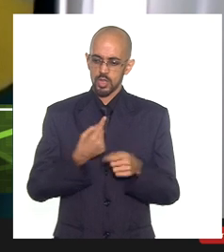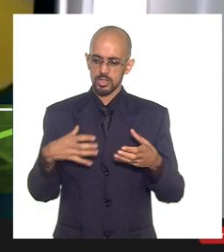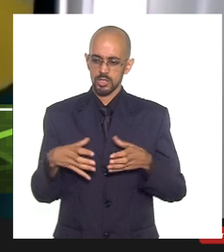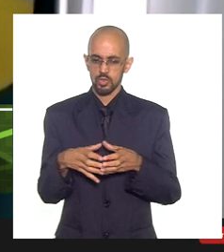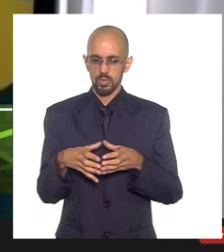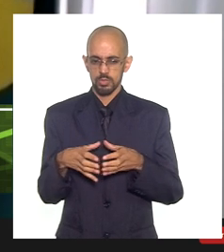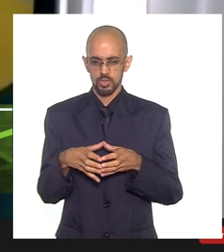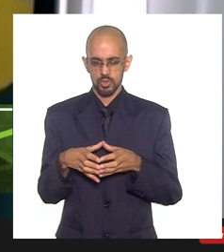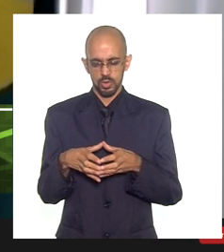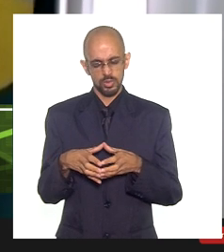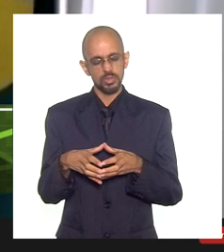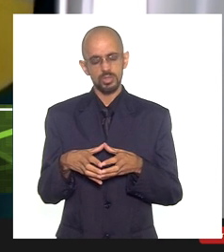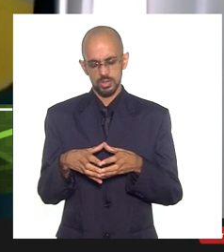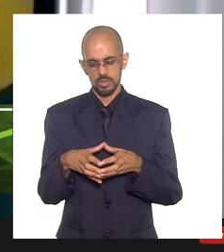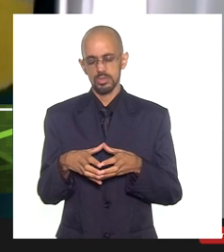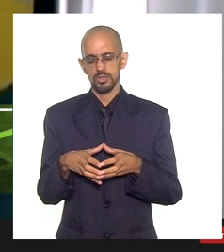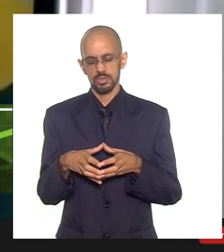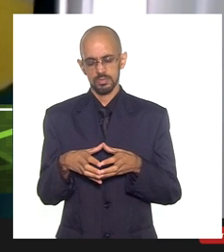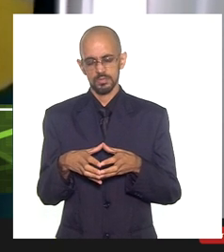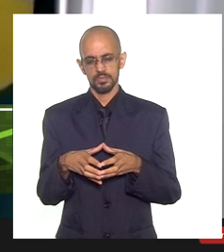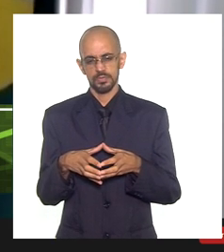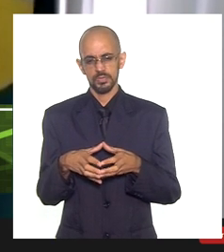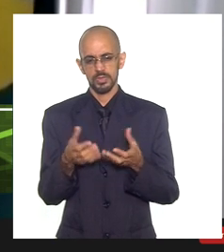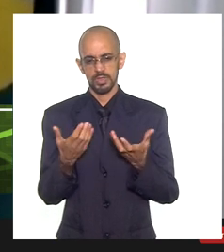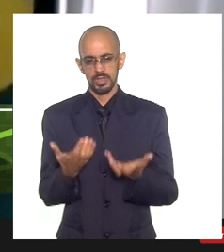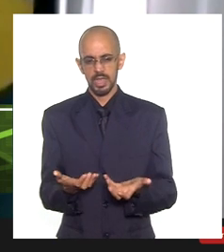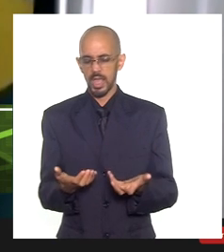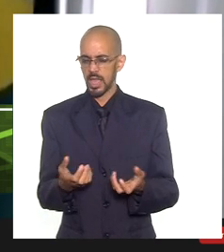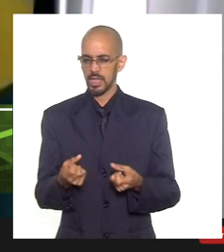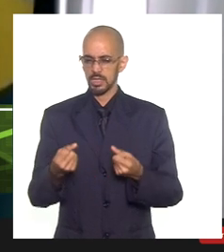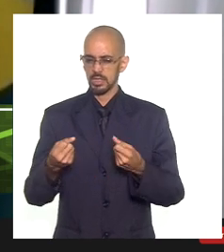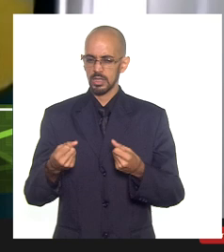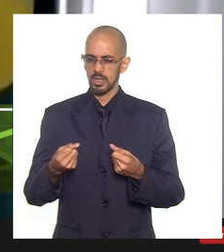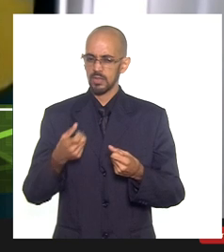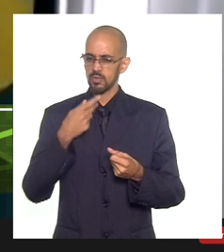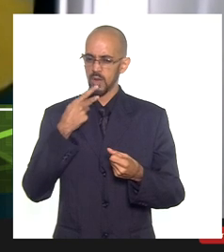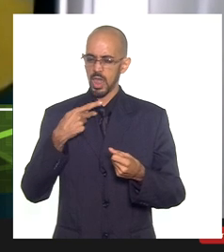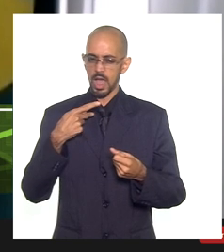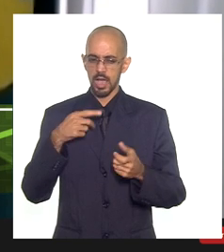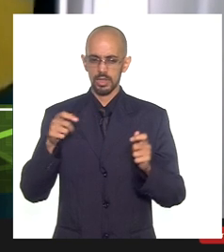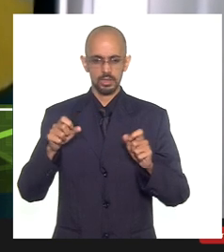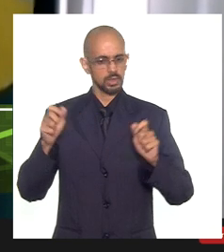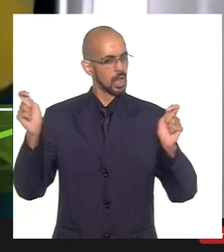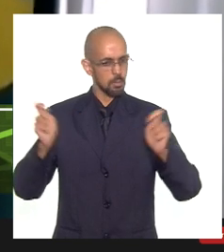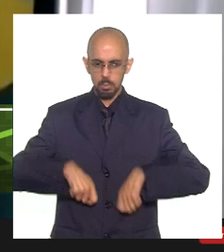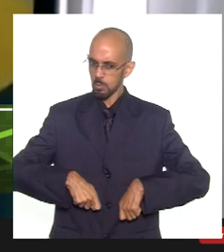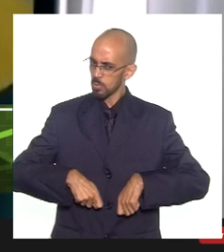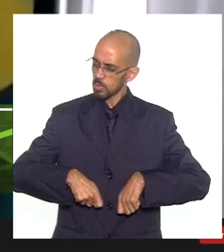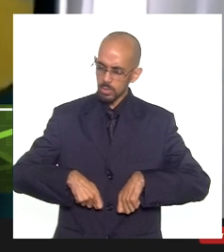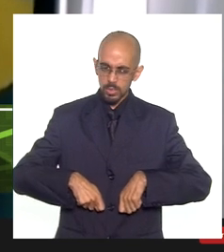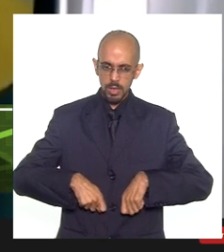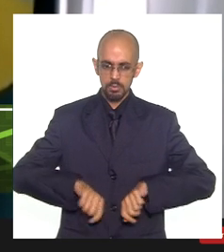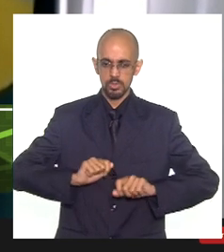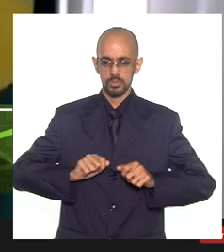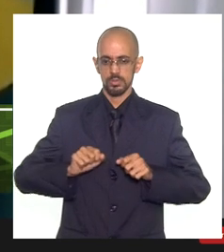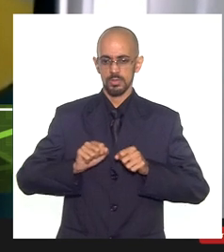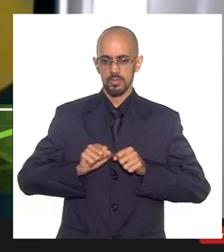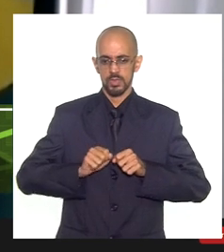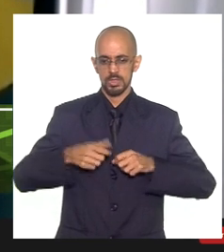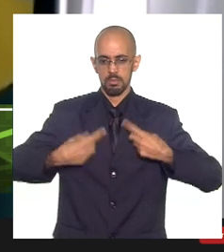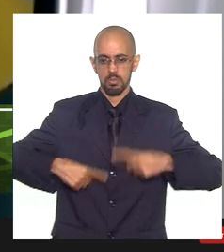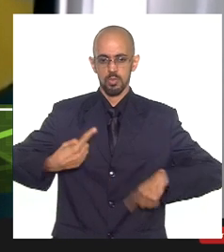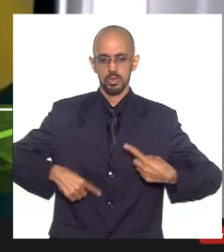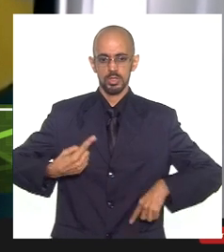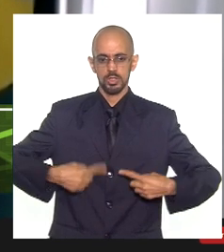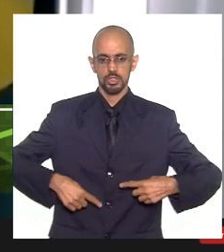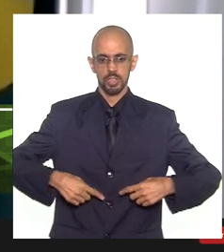reafirmam a impossibilidade de praticar políticas públicas que garantam